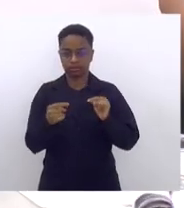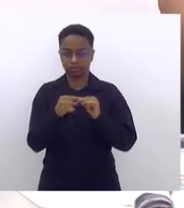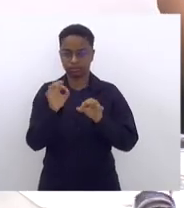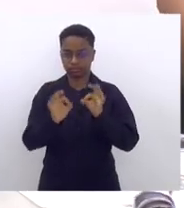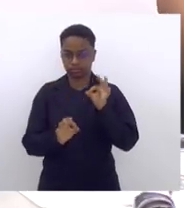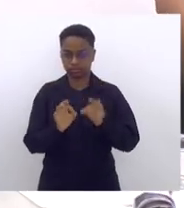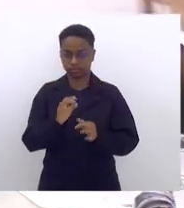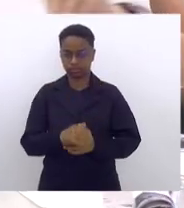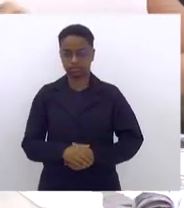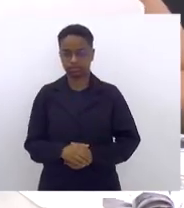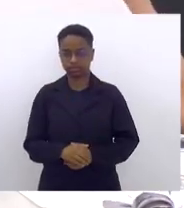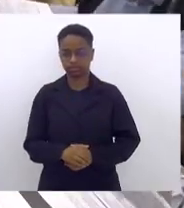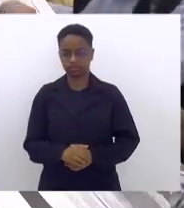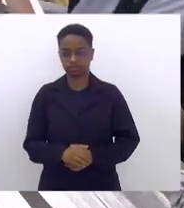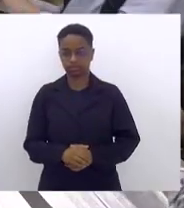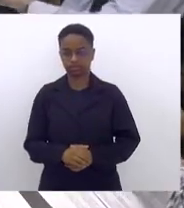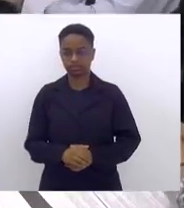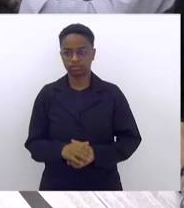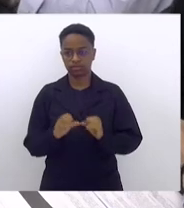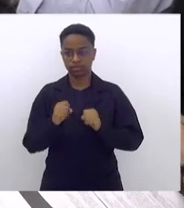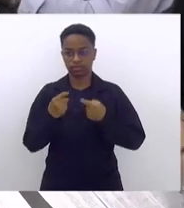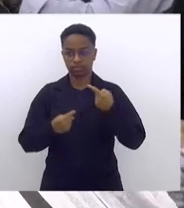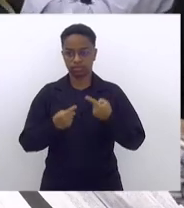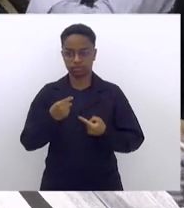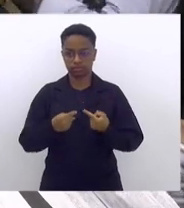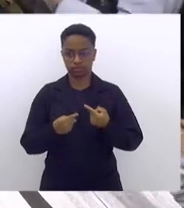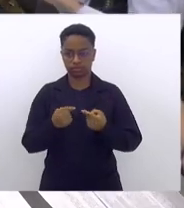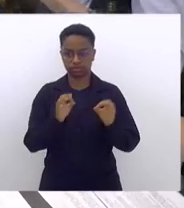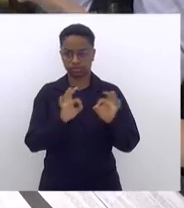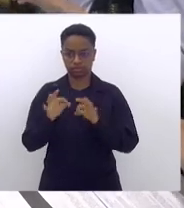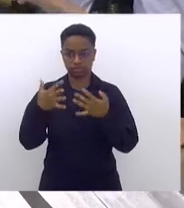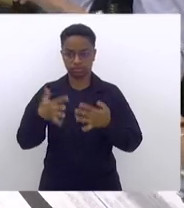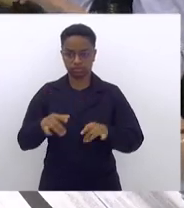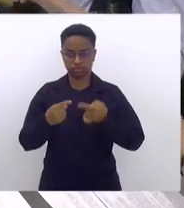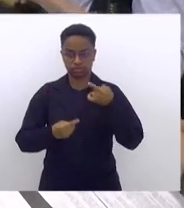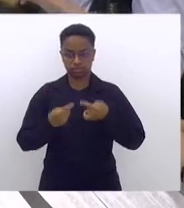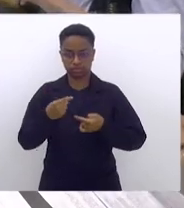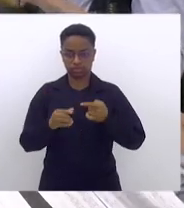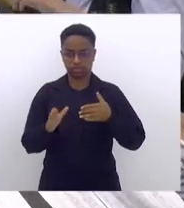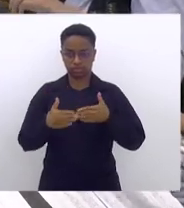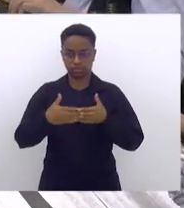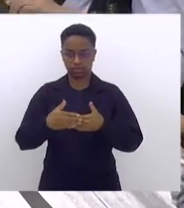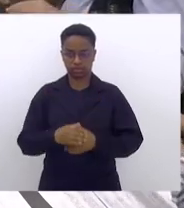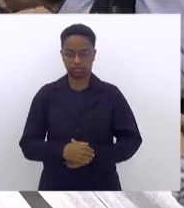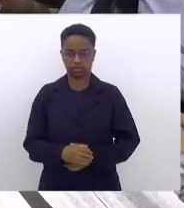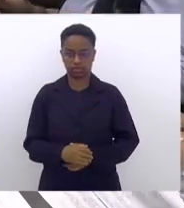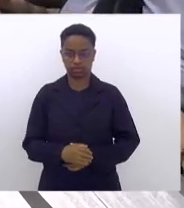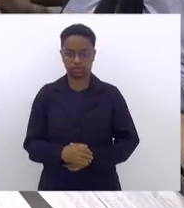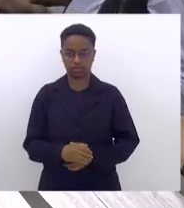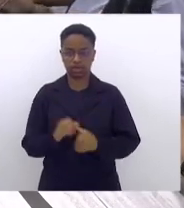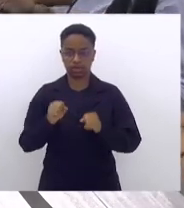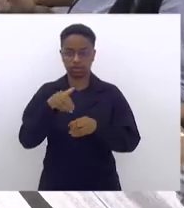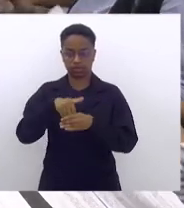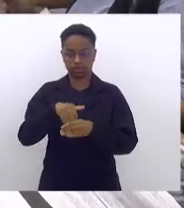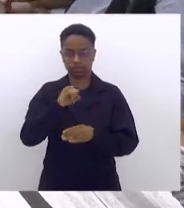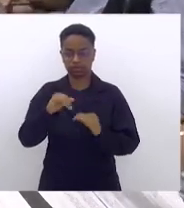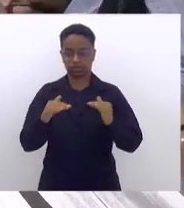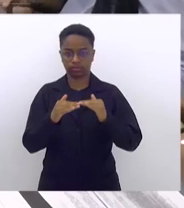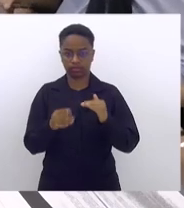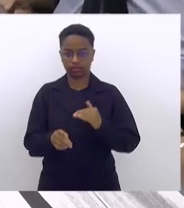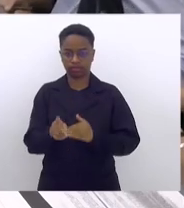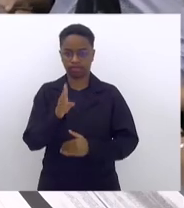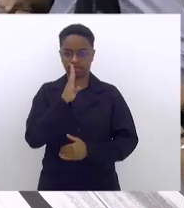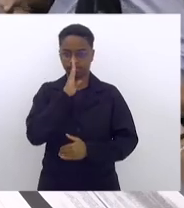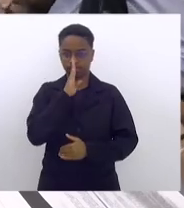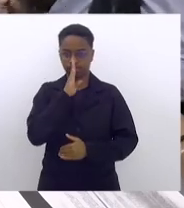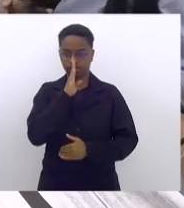juridicidade. Em discussão. Não havendo quem queira discutir, encerrada a discussão. Em votação, senhores que aprovam,